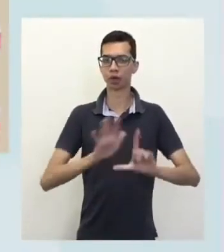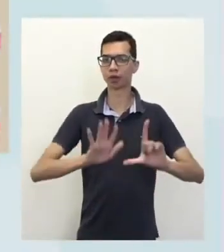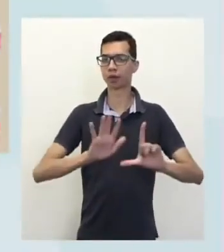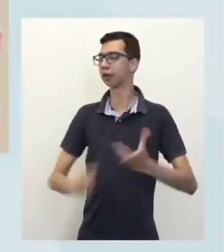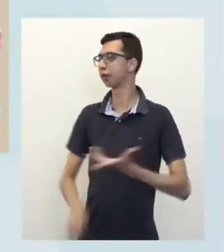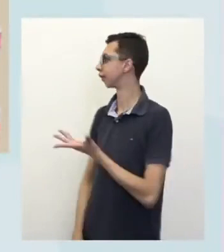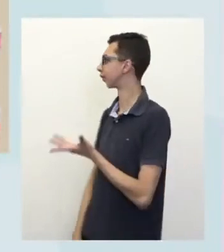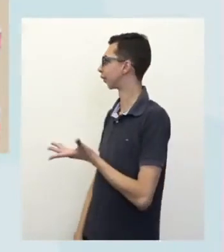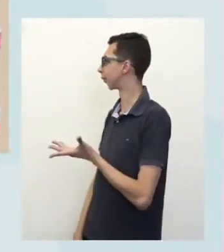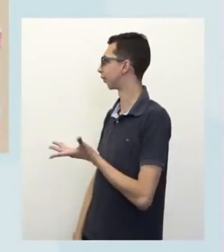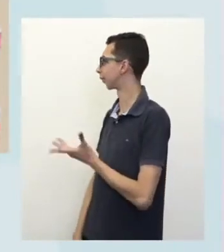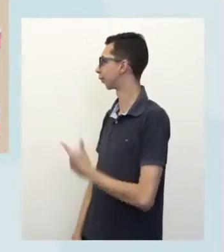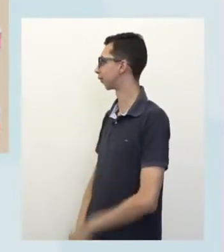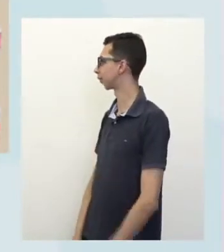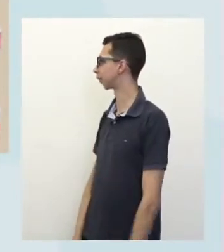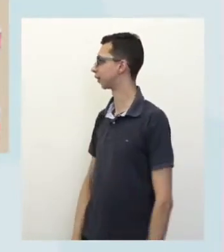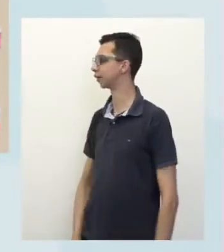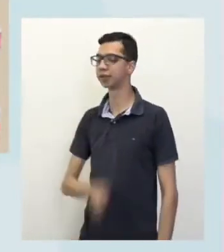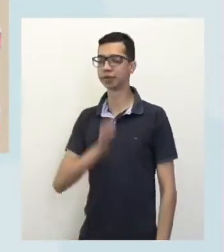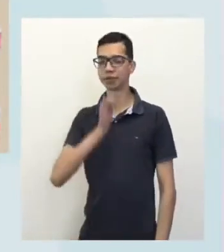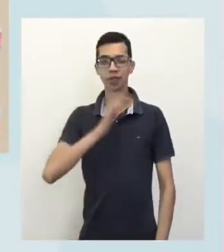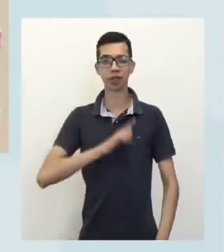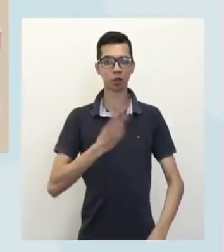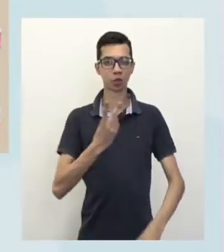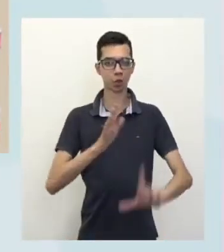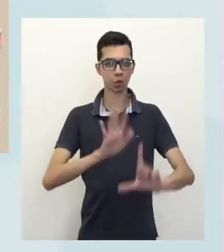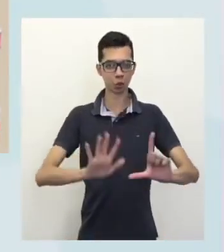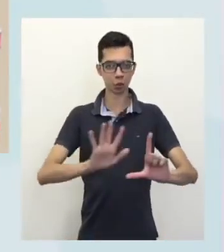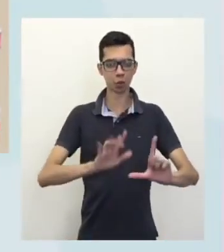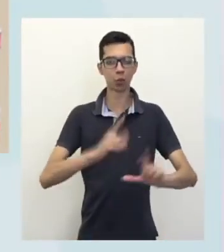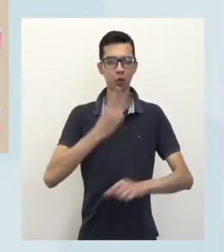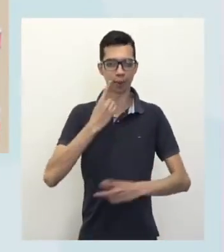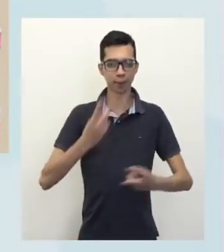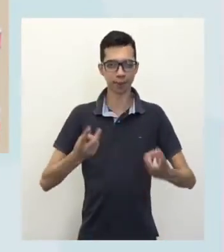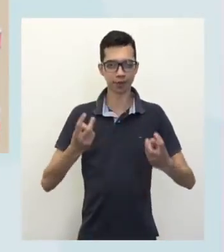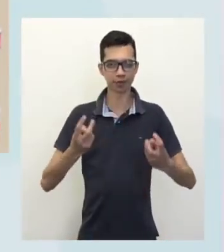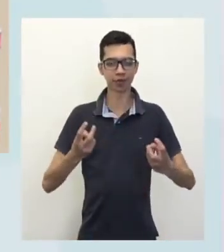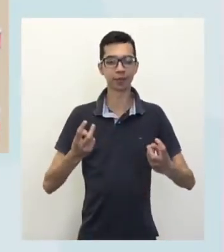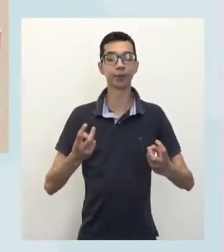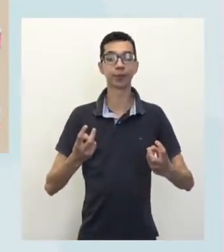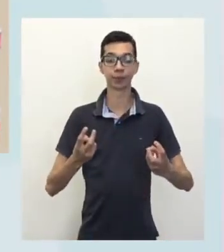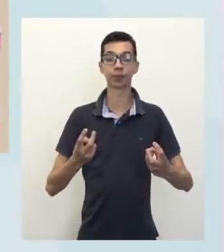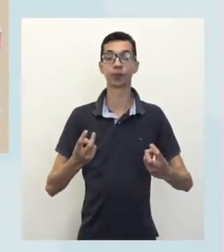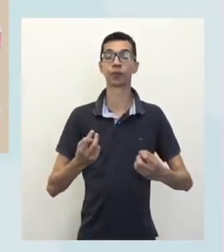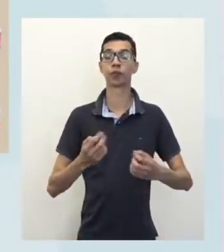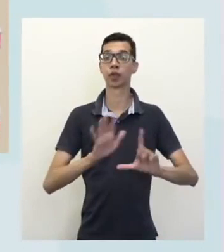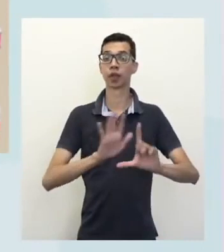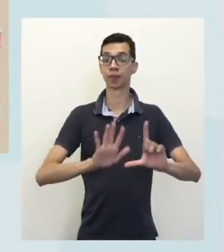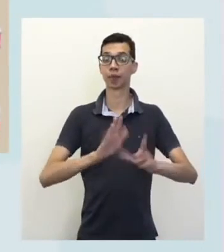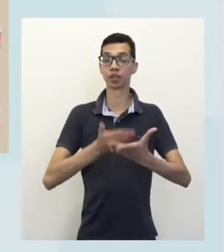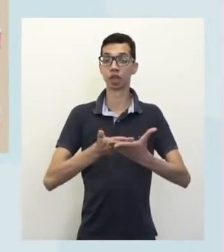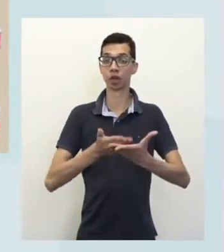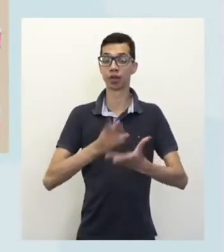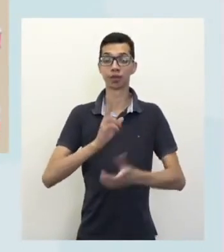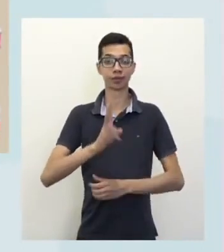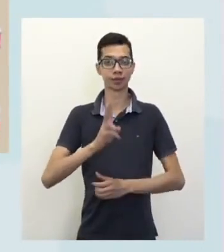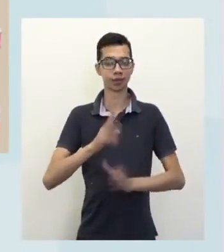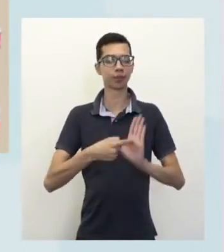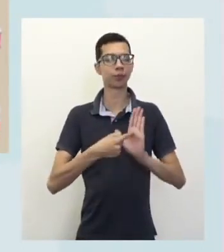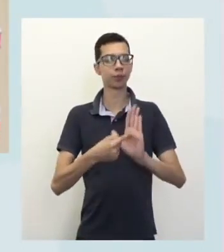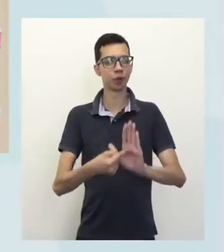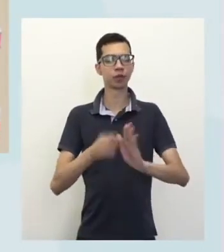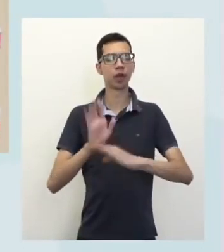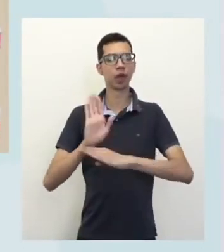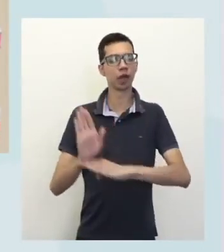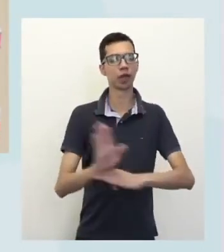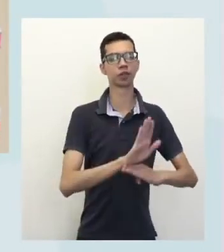né? Temos aí duas imagens. A gente traz bastante imagens nessa aula para ajudar nessa contextualização.